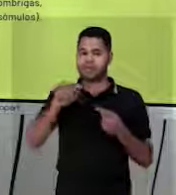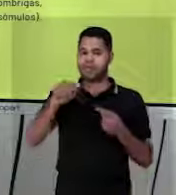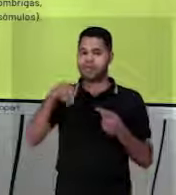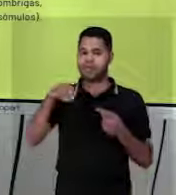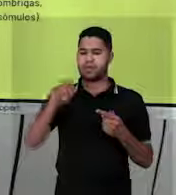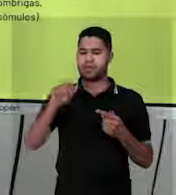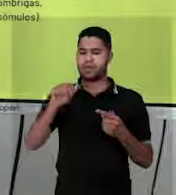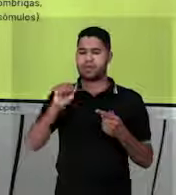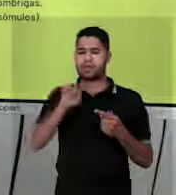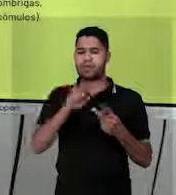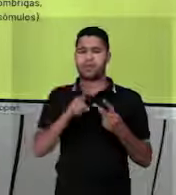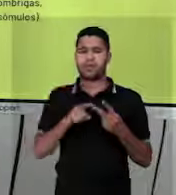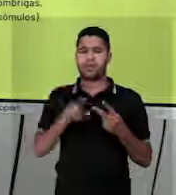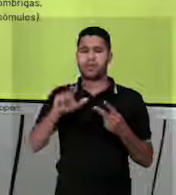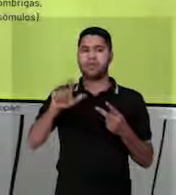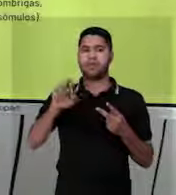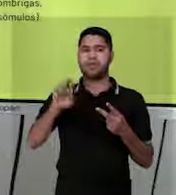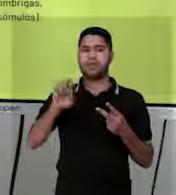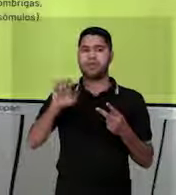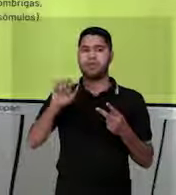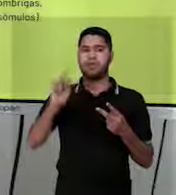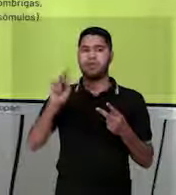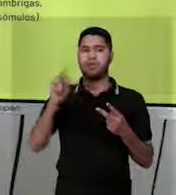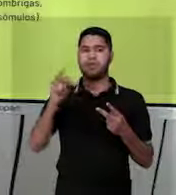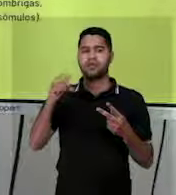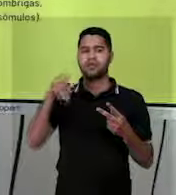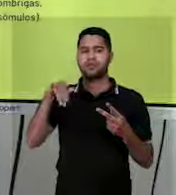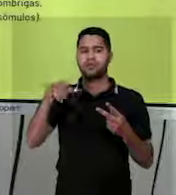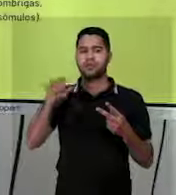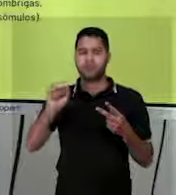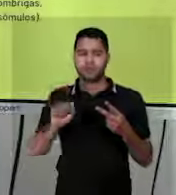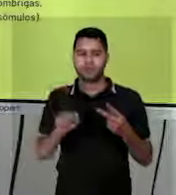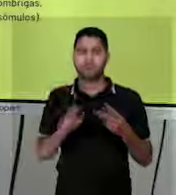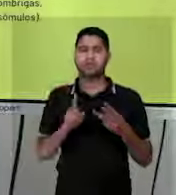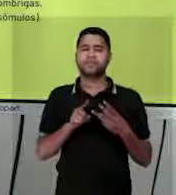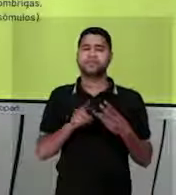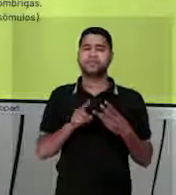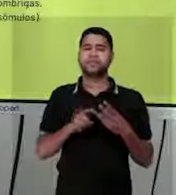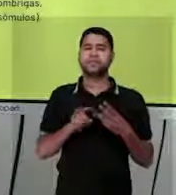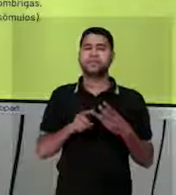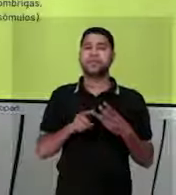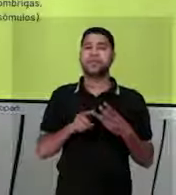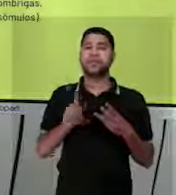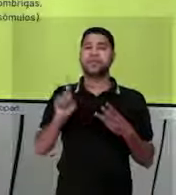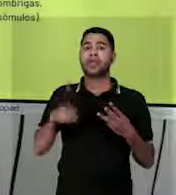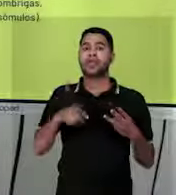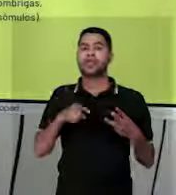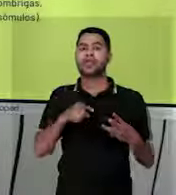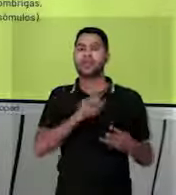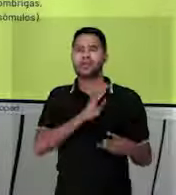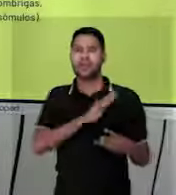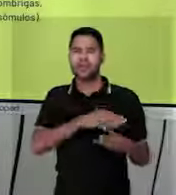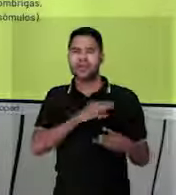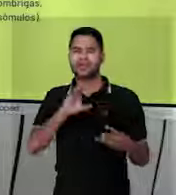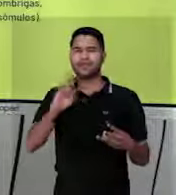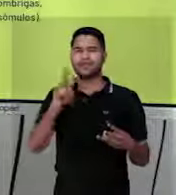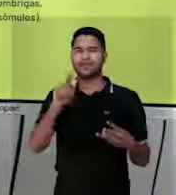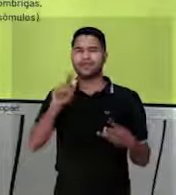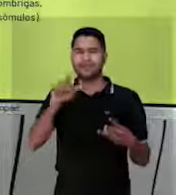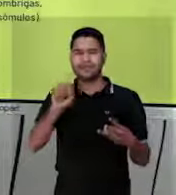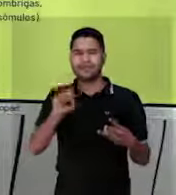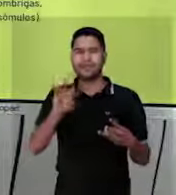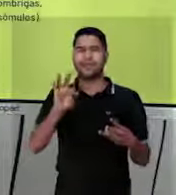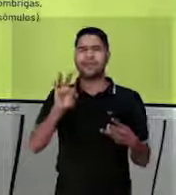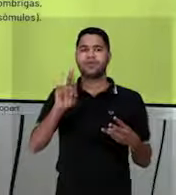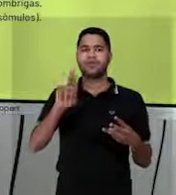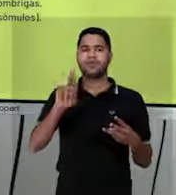amebíase, da leishmaniose, causada pela leishmania, da doença de Chagas, devido ao